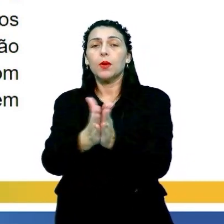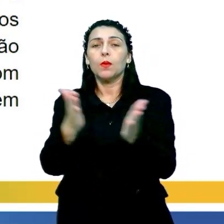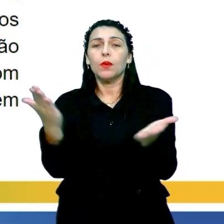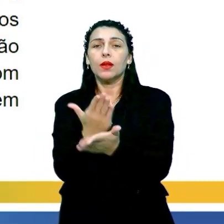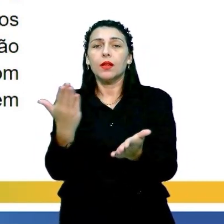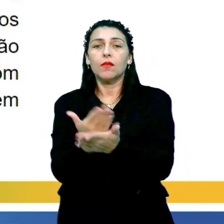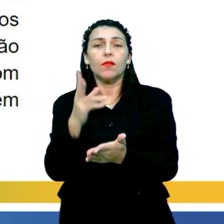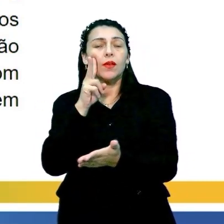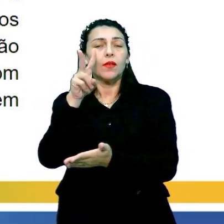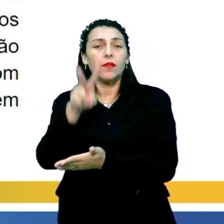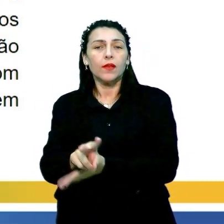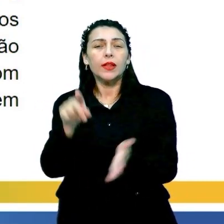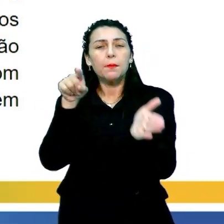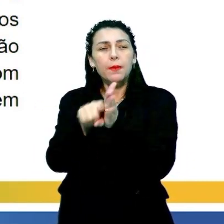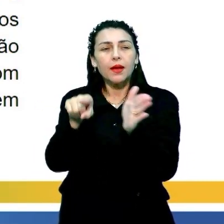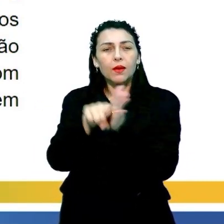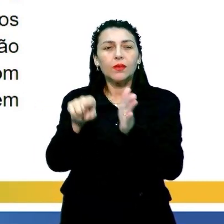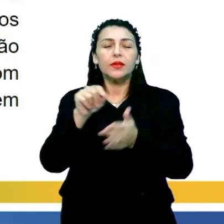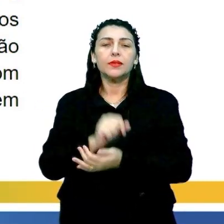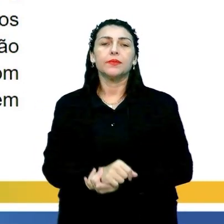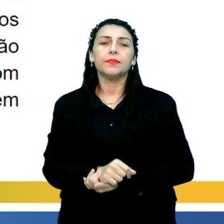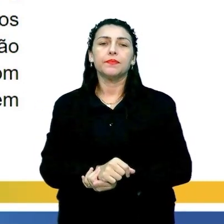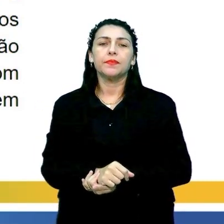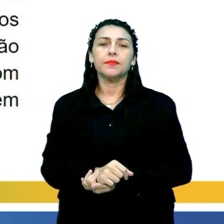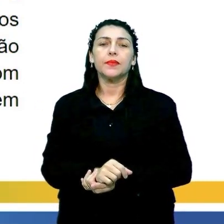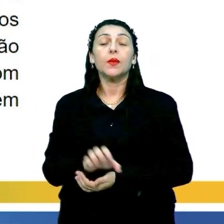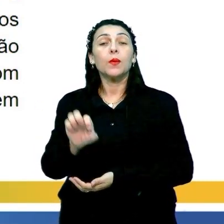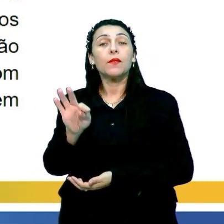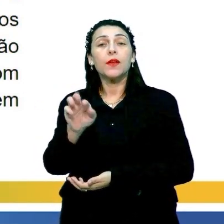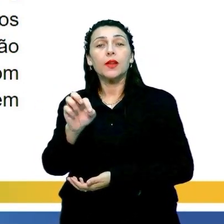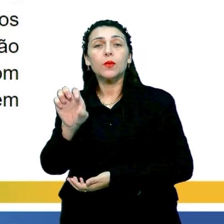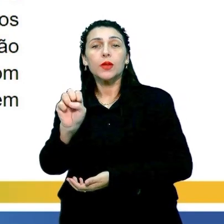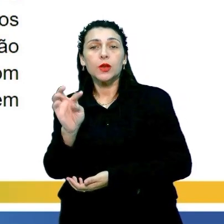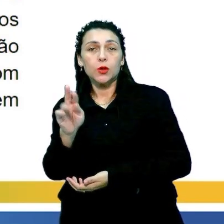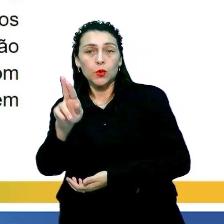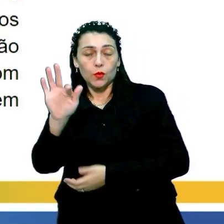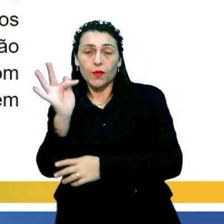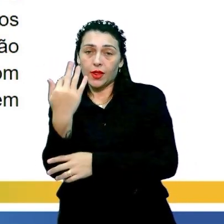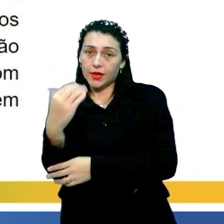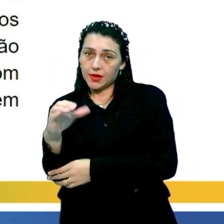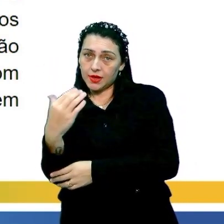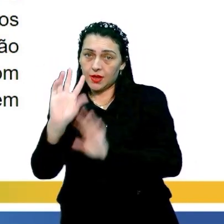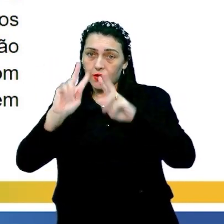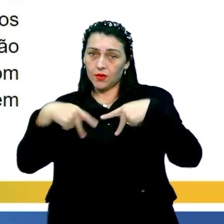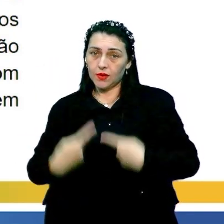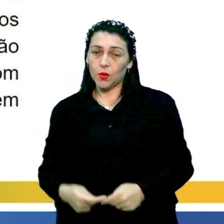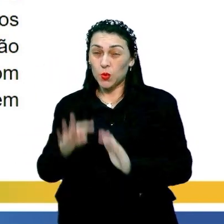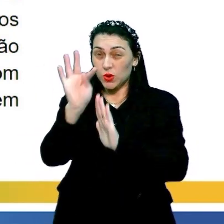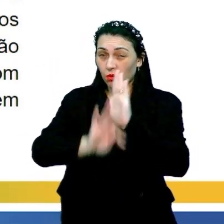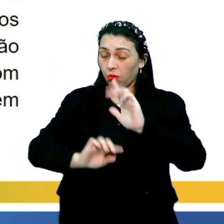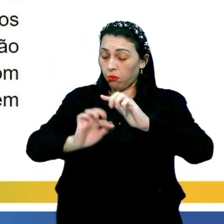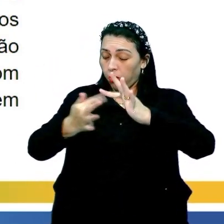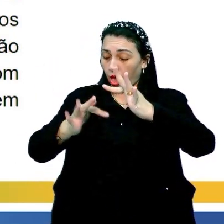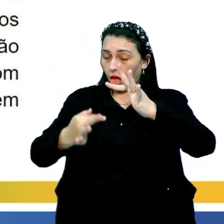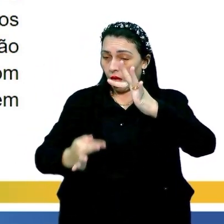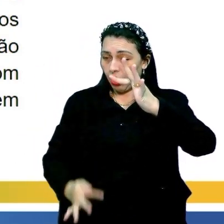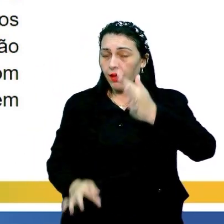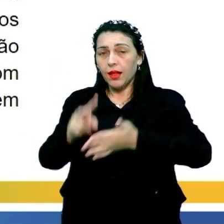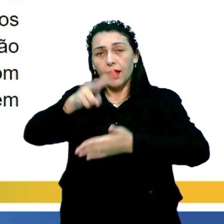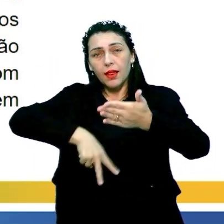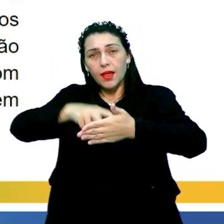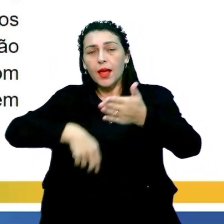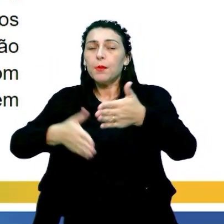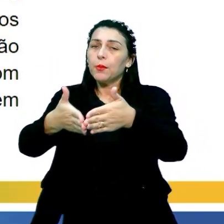vai ver essa questão lá. O efeito estufa, geralmente nas ciências humanas os textos são muito grandes, então leiam,